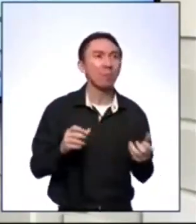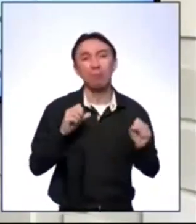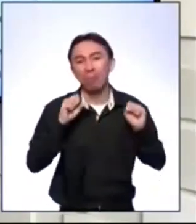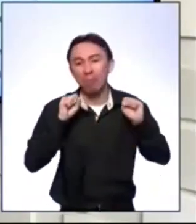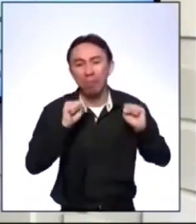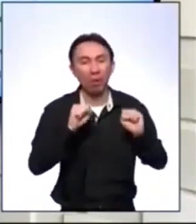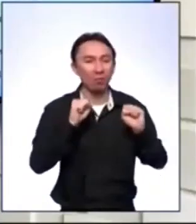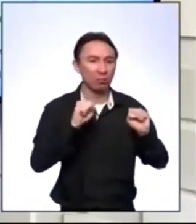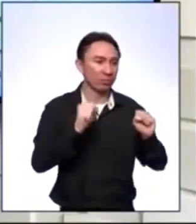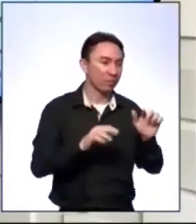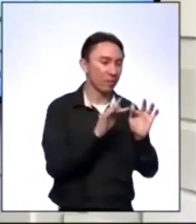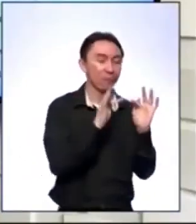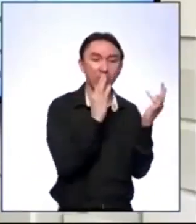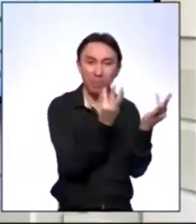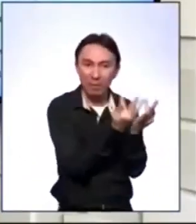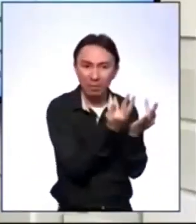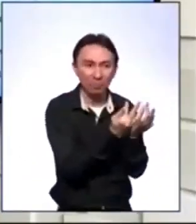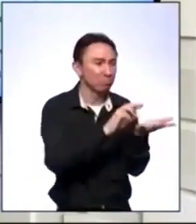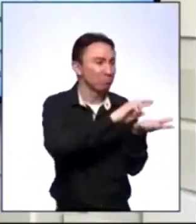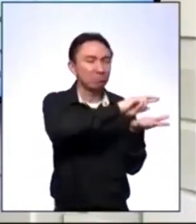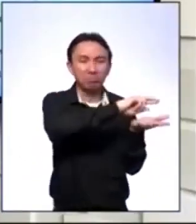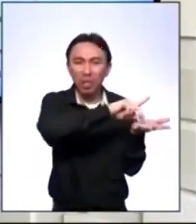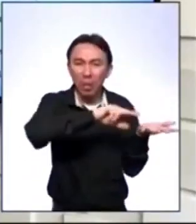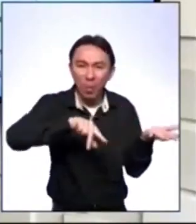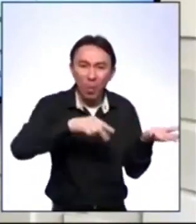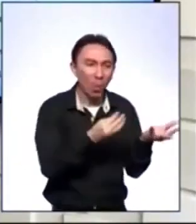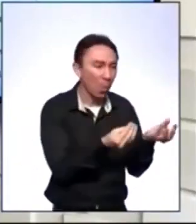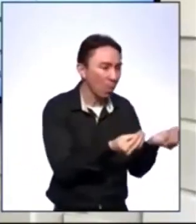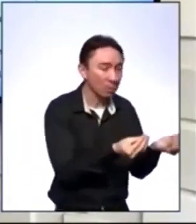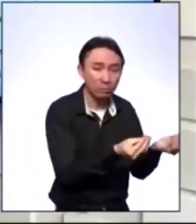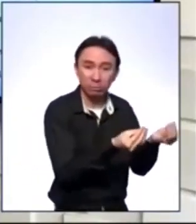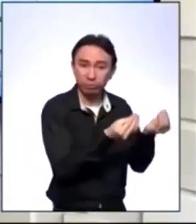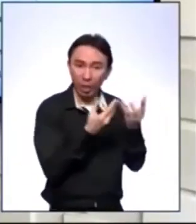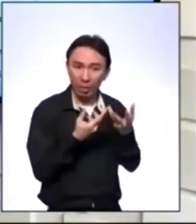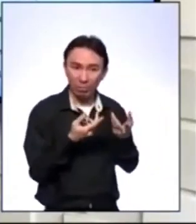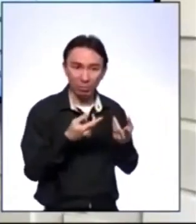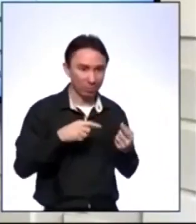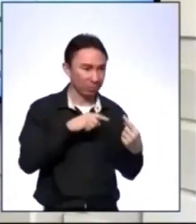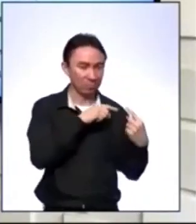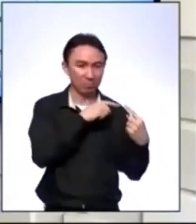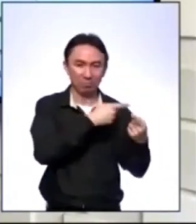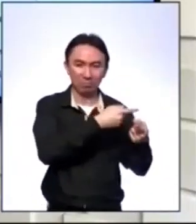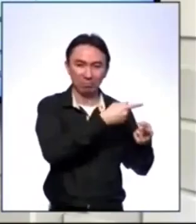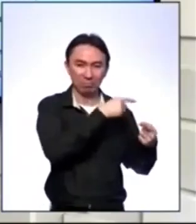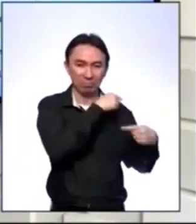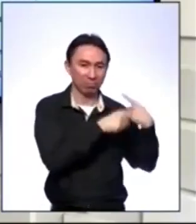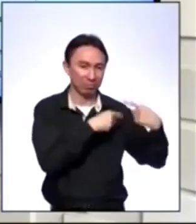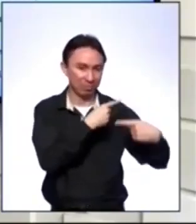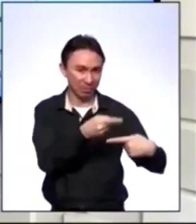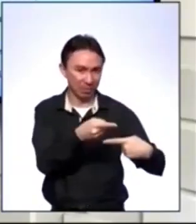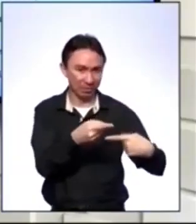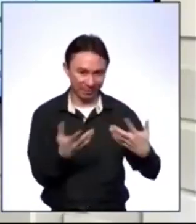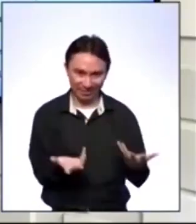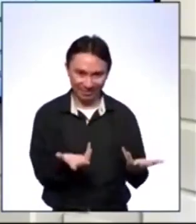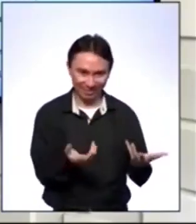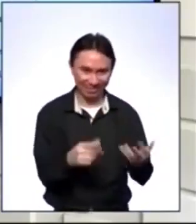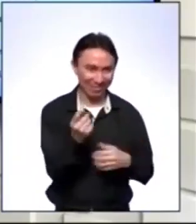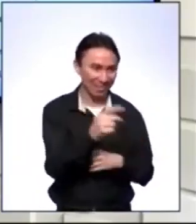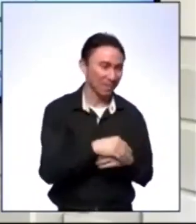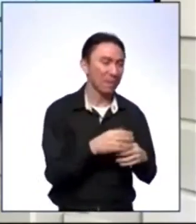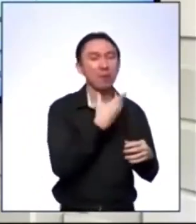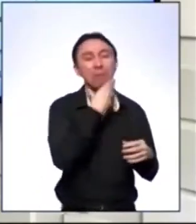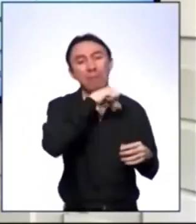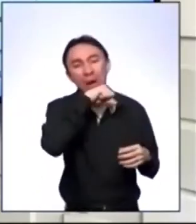materiais de uma família. É aquilo que corresponde à herança deixada por um pai, né? Ou por uma